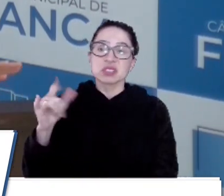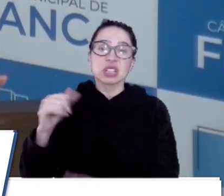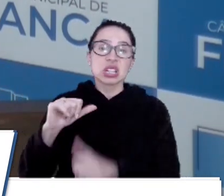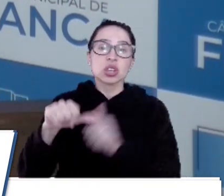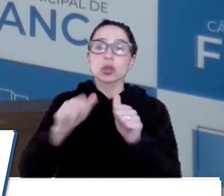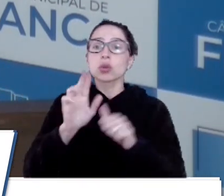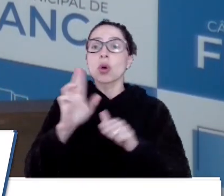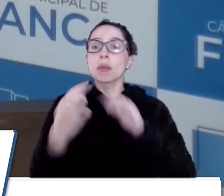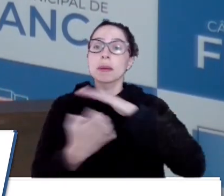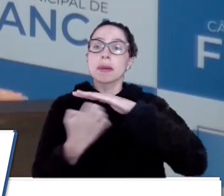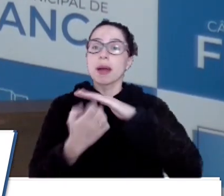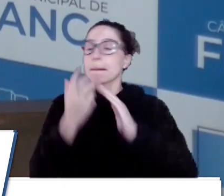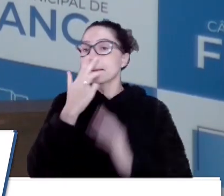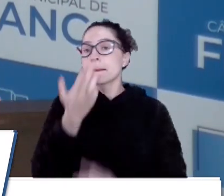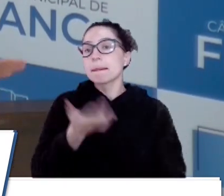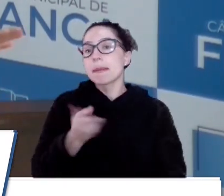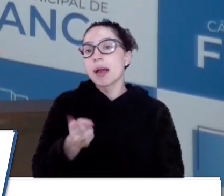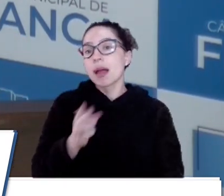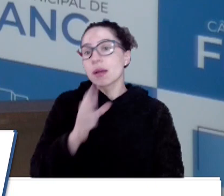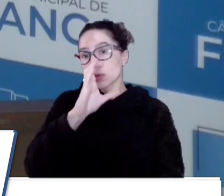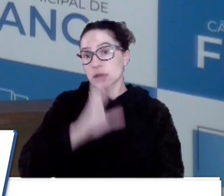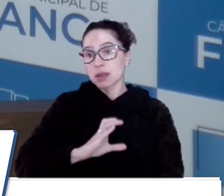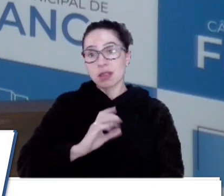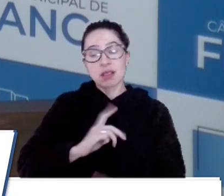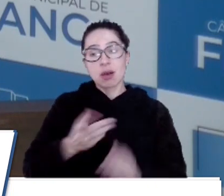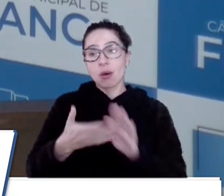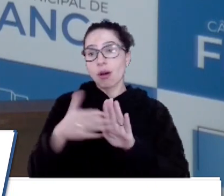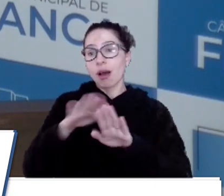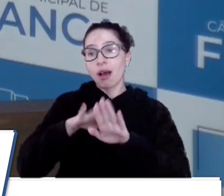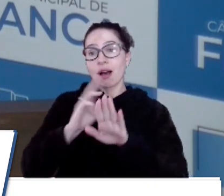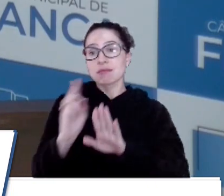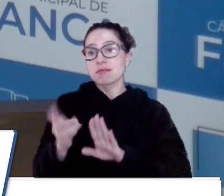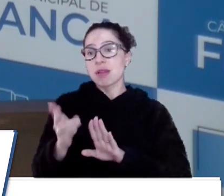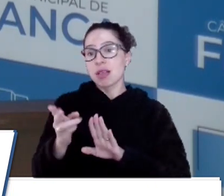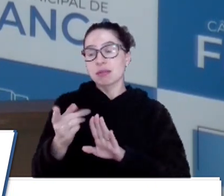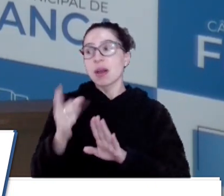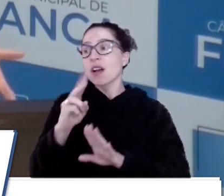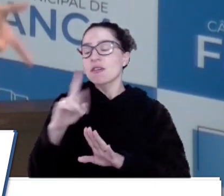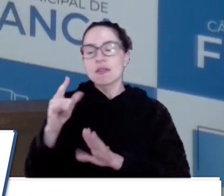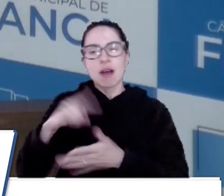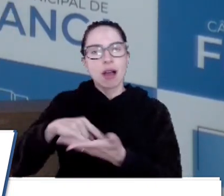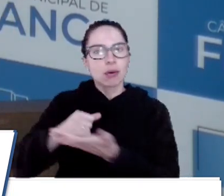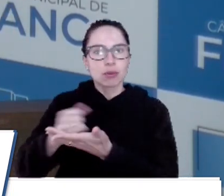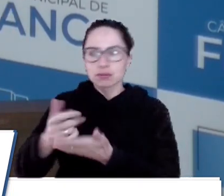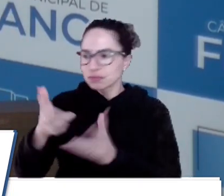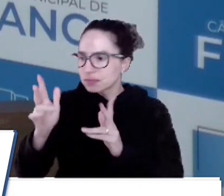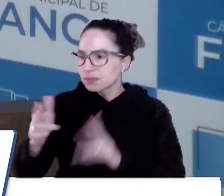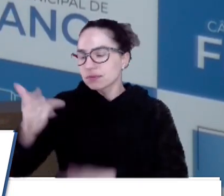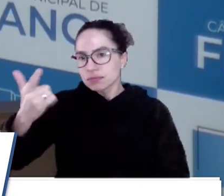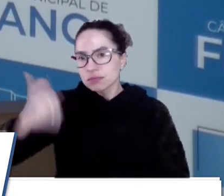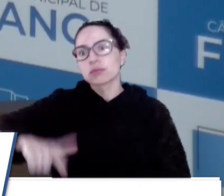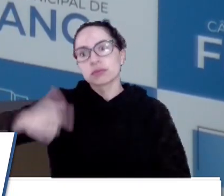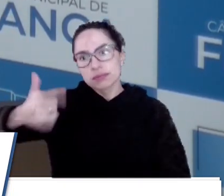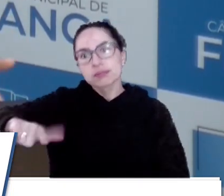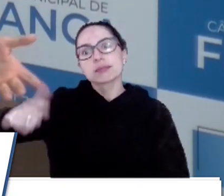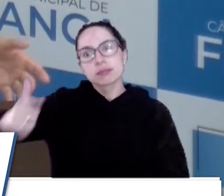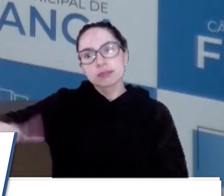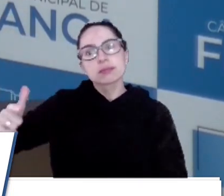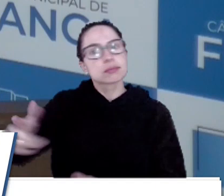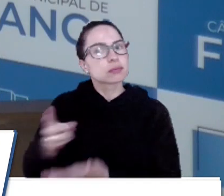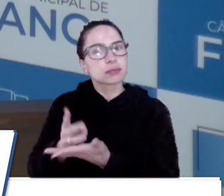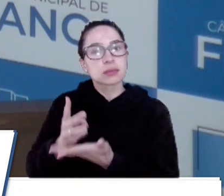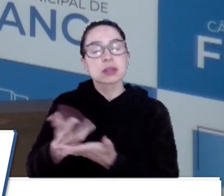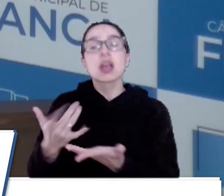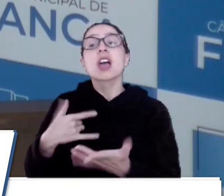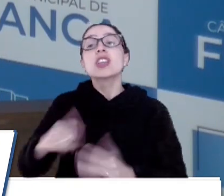mas o cidadão que está por trás é o mesmo. E ele vai pegar o contrato e vai fazer a mesma coisa com o outro contrato. Quem sofre com